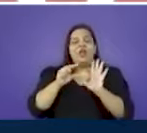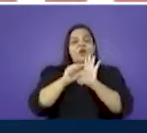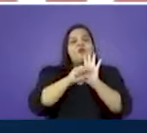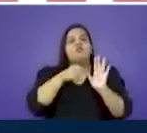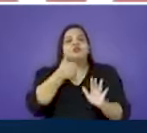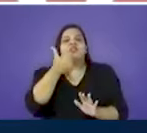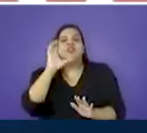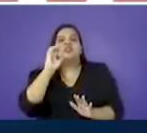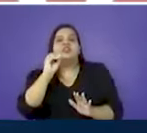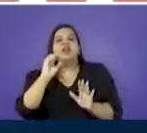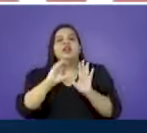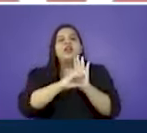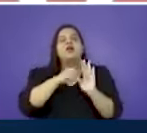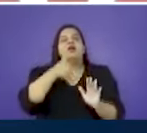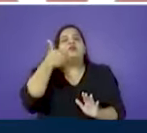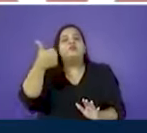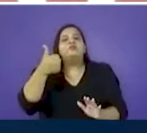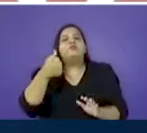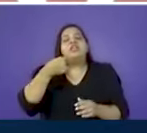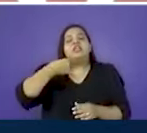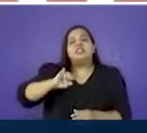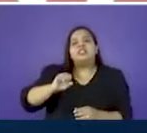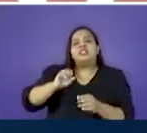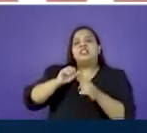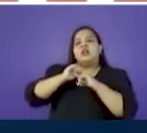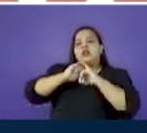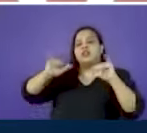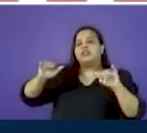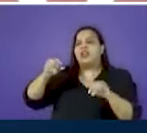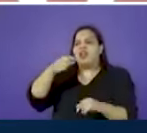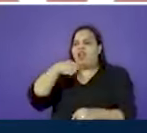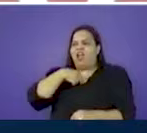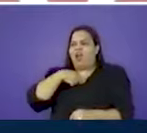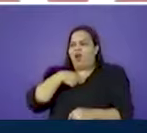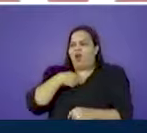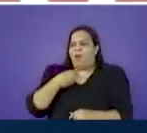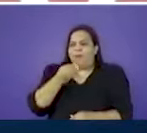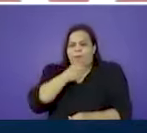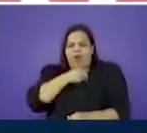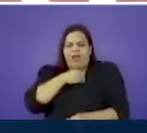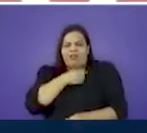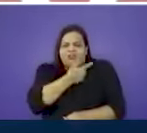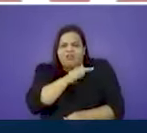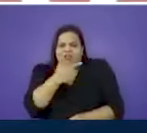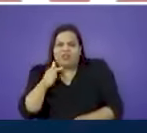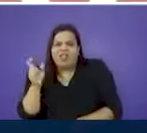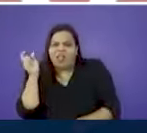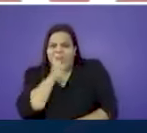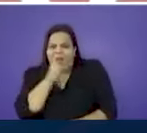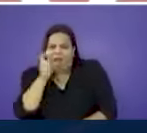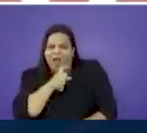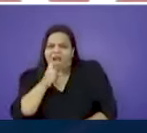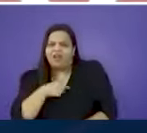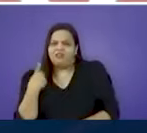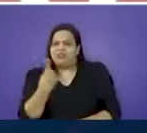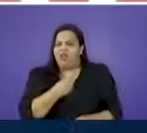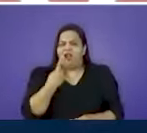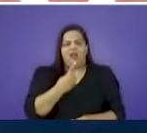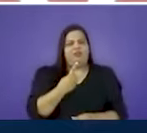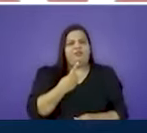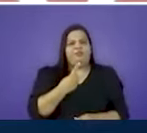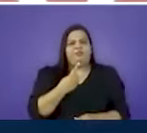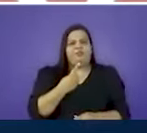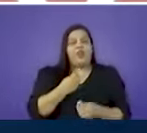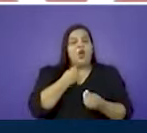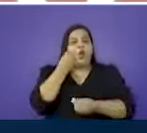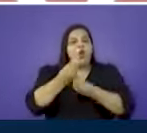10, do capítulo 1. Se dissermos que não temos cometido pecado, fazemos-lo mentiroso e a sua palavra não está em nós. Como é que a